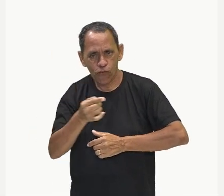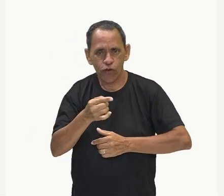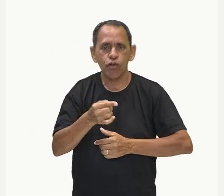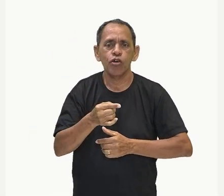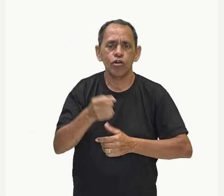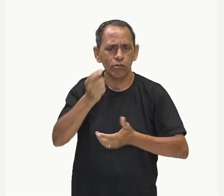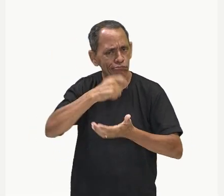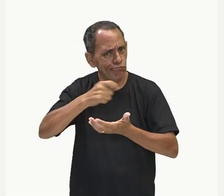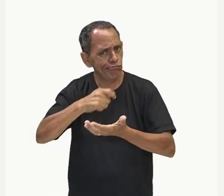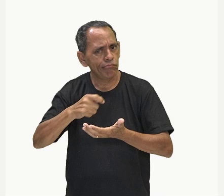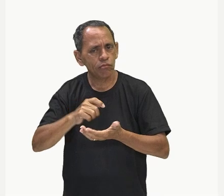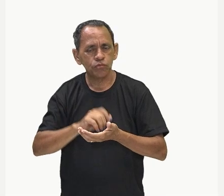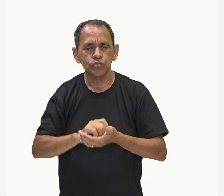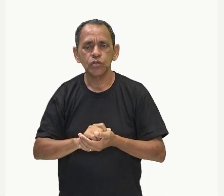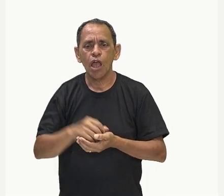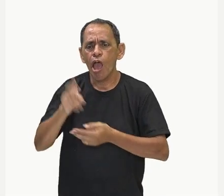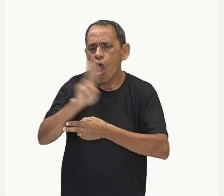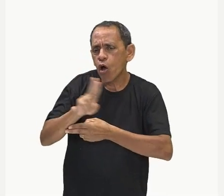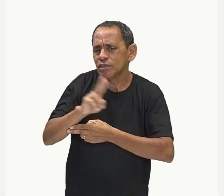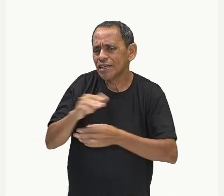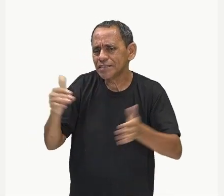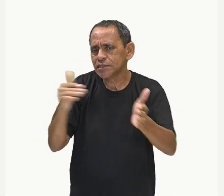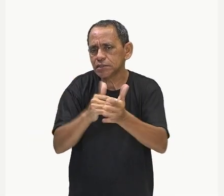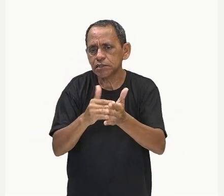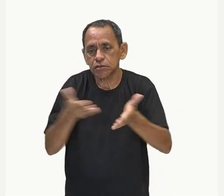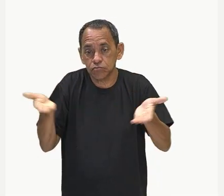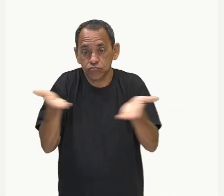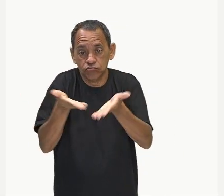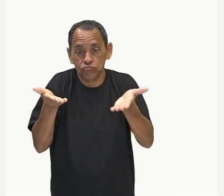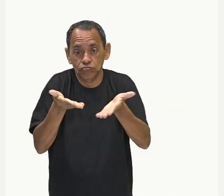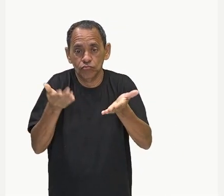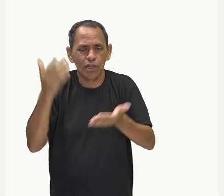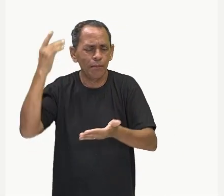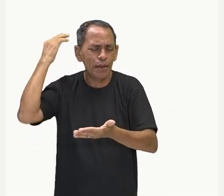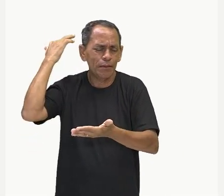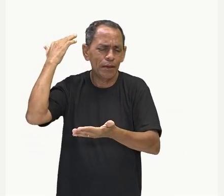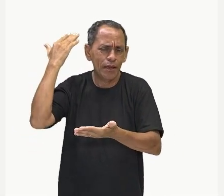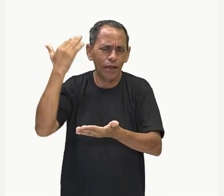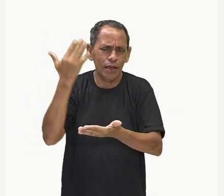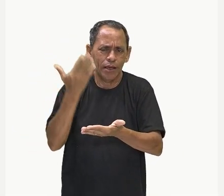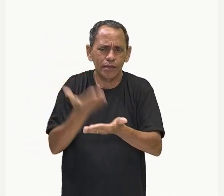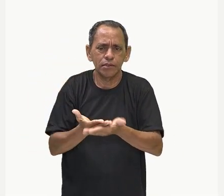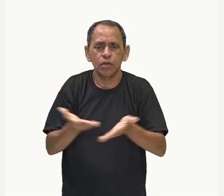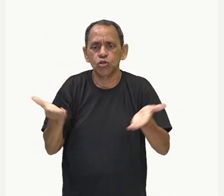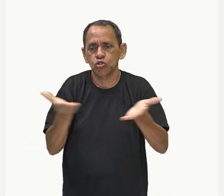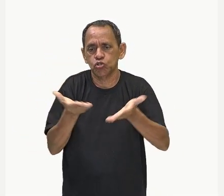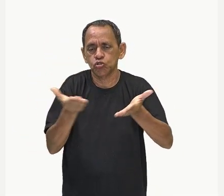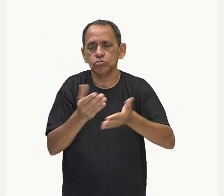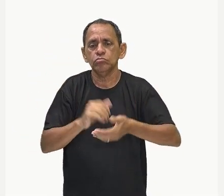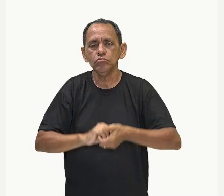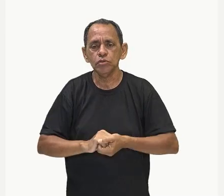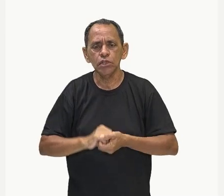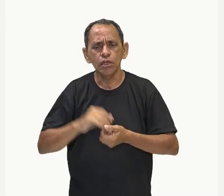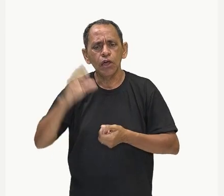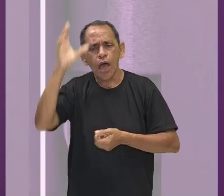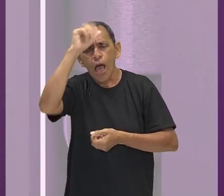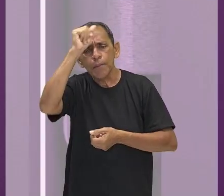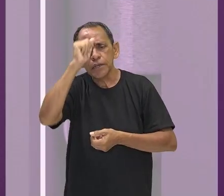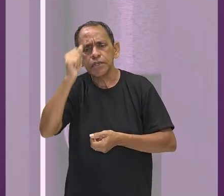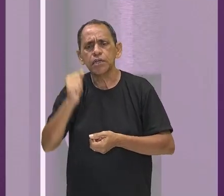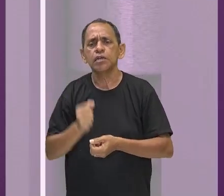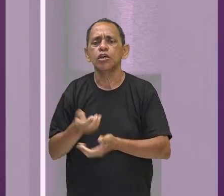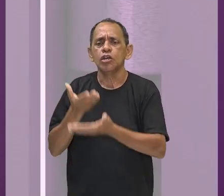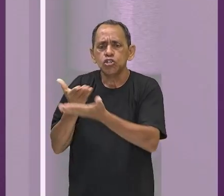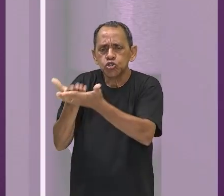utilizado até hoje. Então, aí, o que é que nós vamos aprender na nossa aula? Nós vamos exatamente aprender a